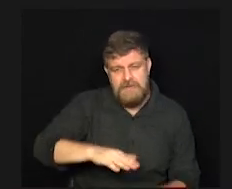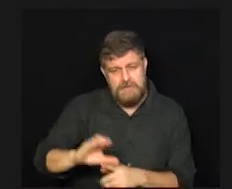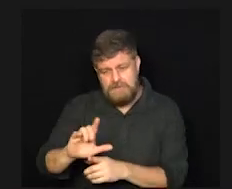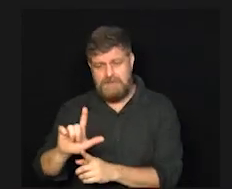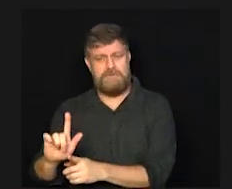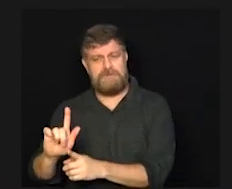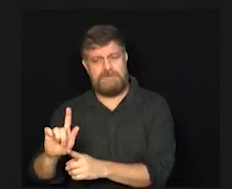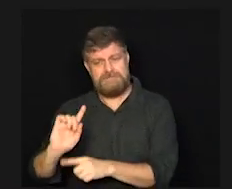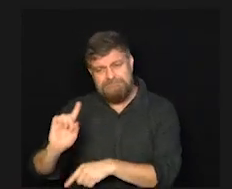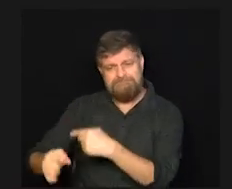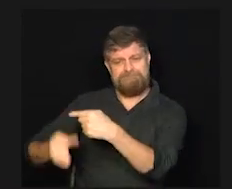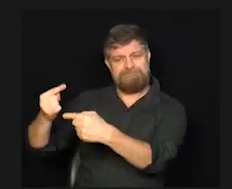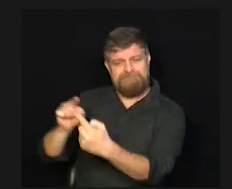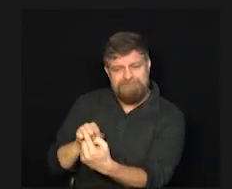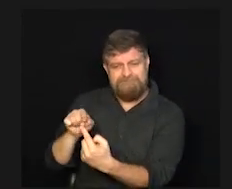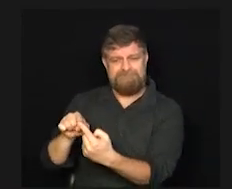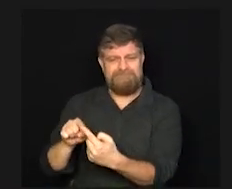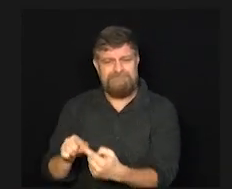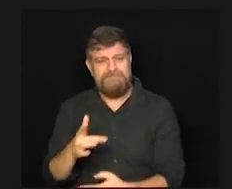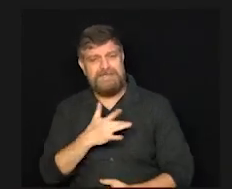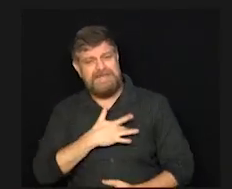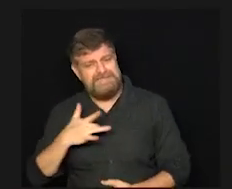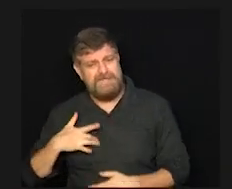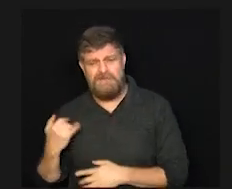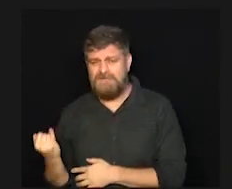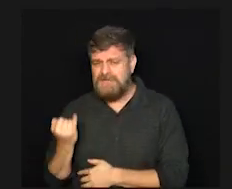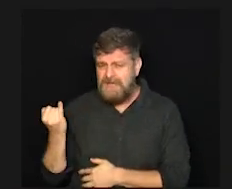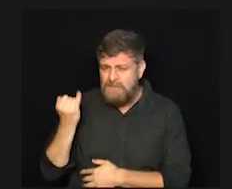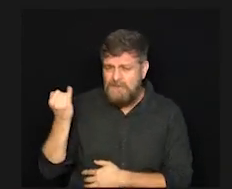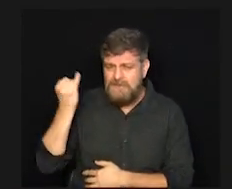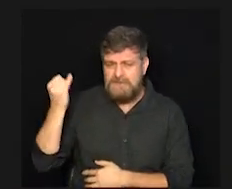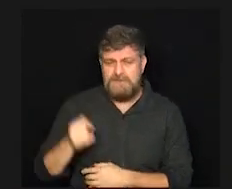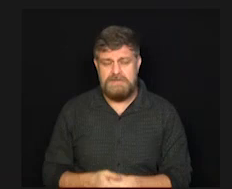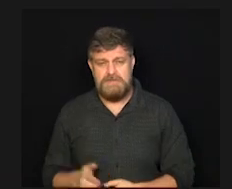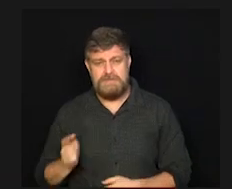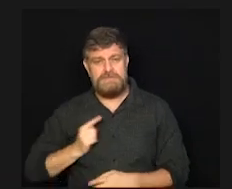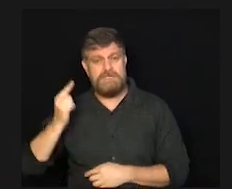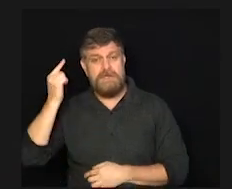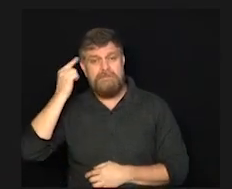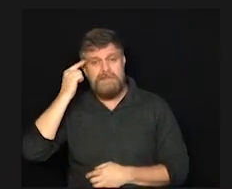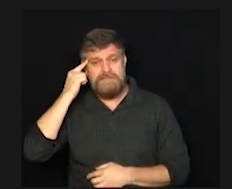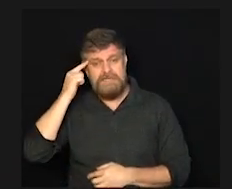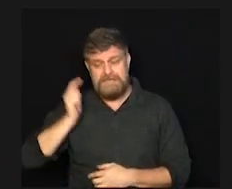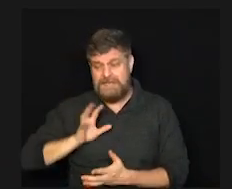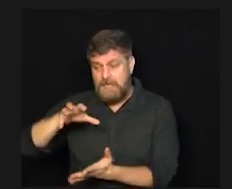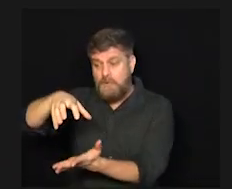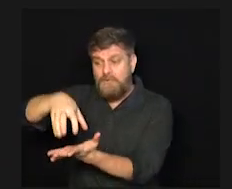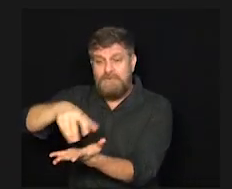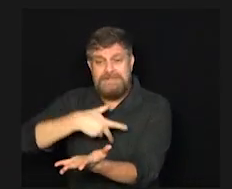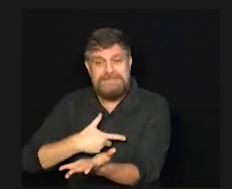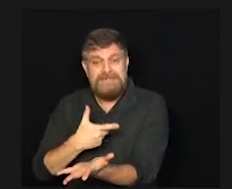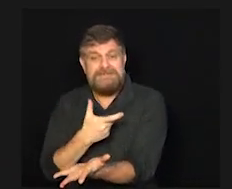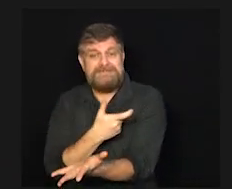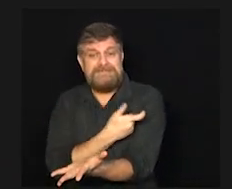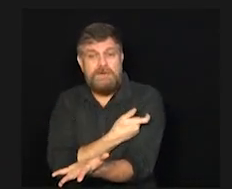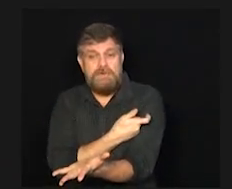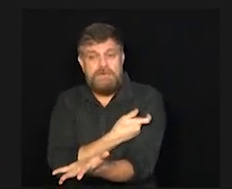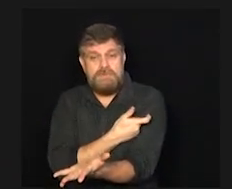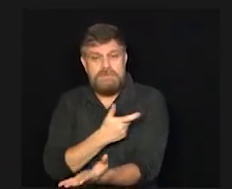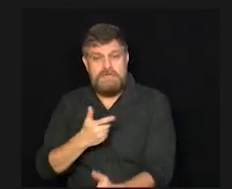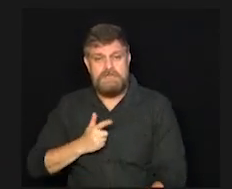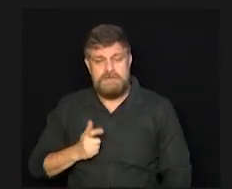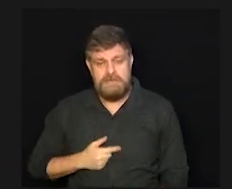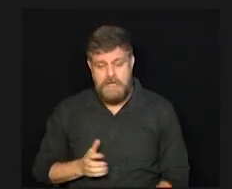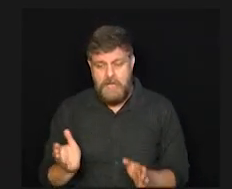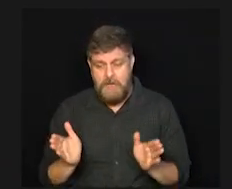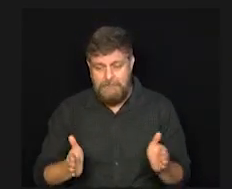região. A questão da saúde, como ele disse, é importante quando você se pensar em construir um centro de saúde, se pensar numa sala para o conselho local,